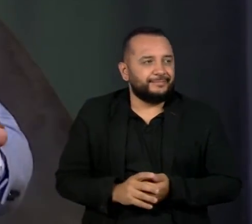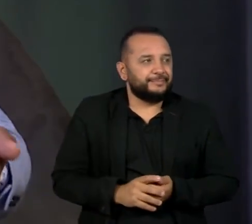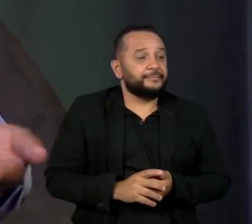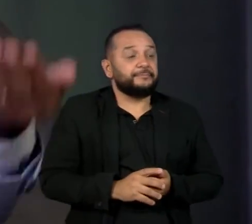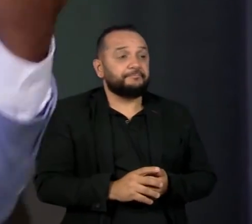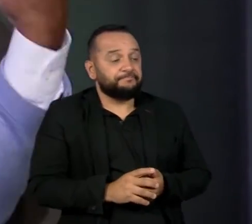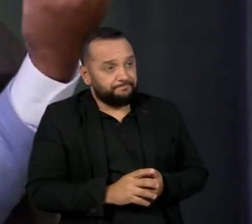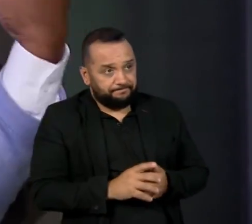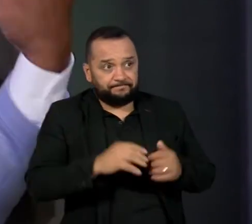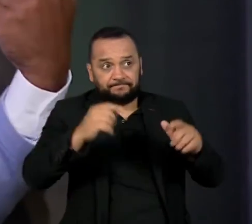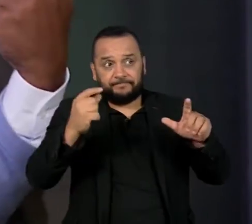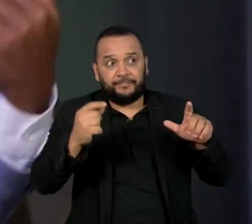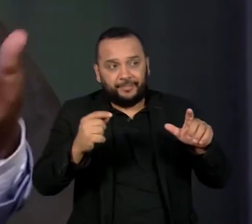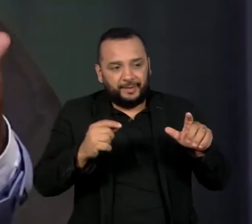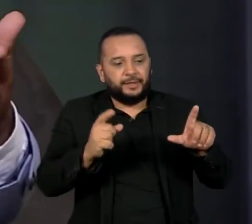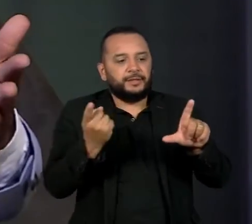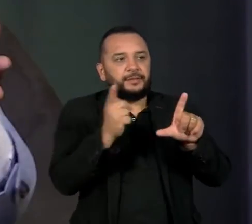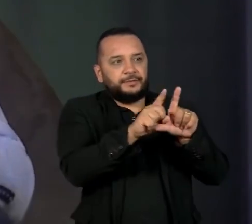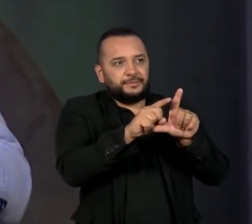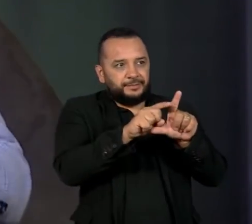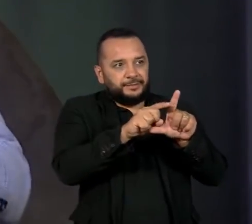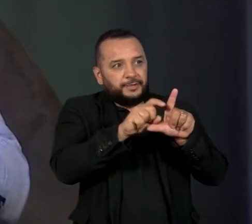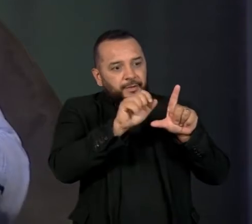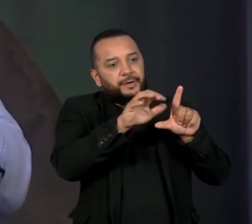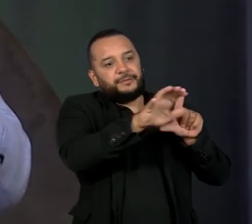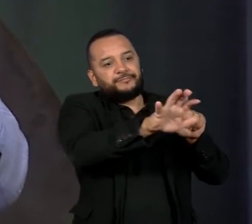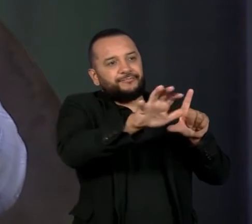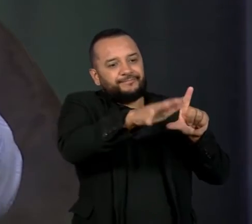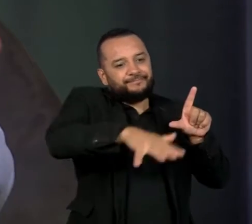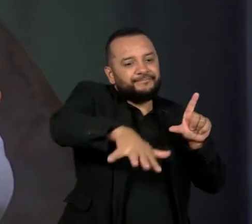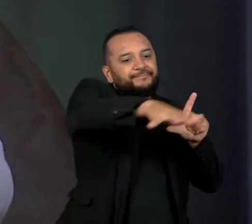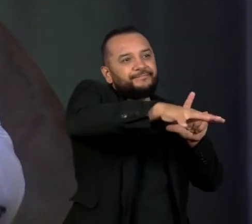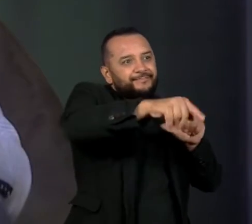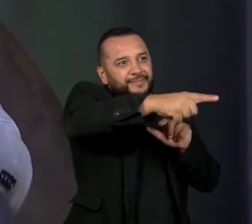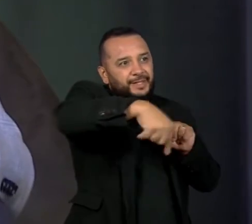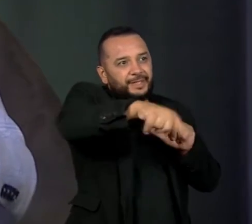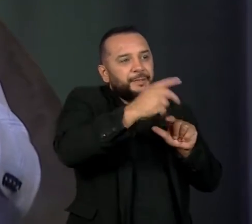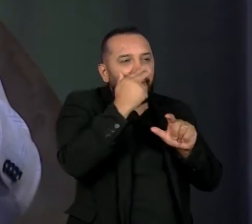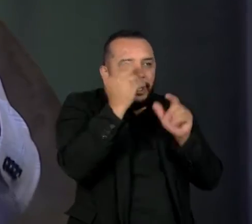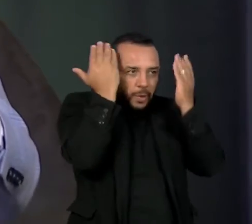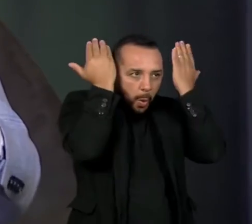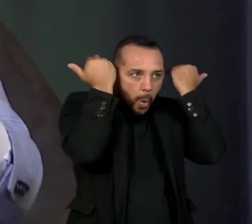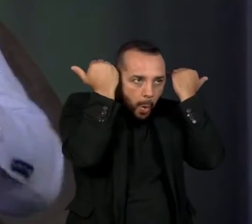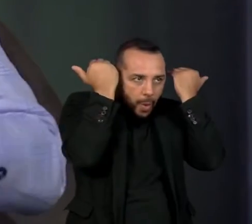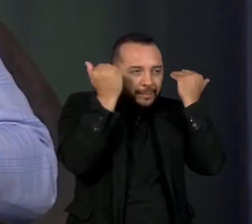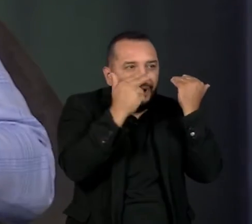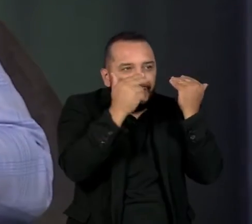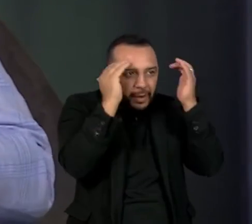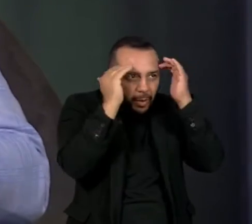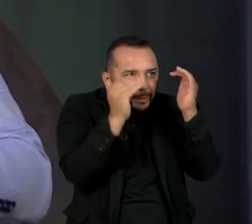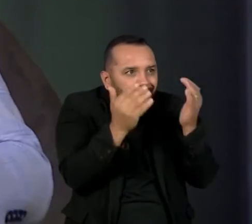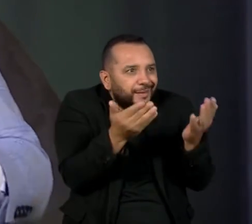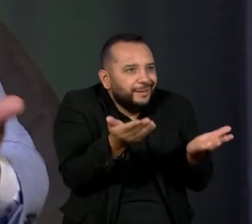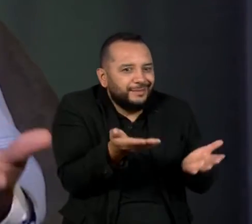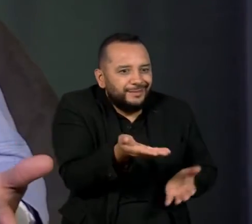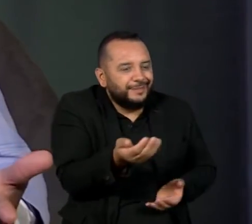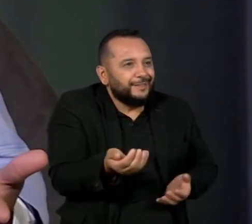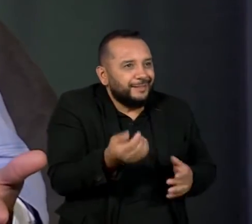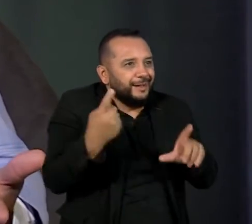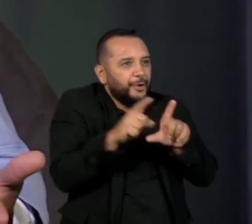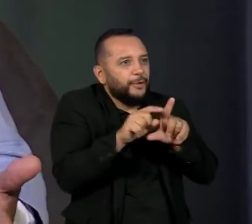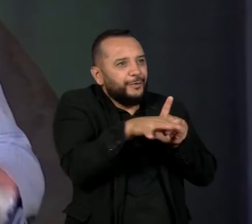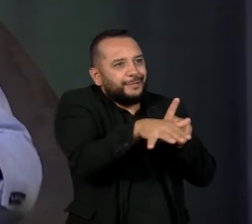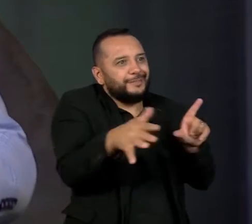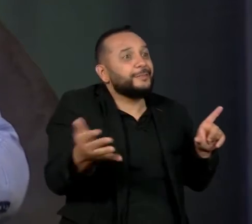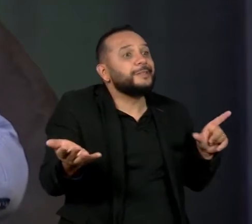O influenciado lá na ponta fica, em alguma medida, submetido ou subordinada a essa verdade do